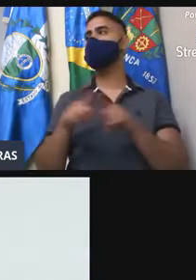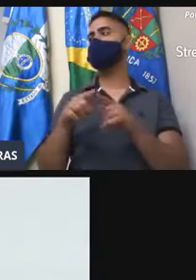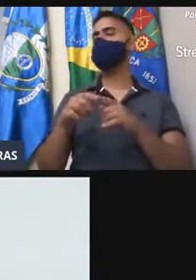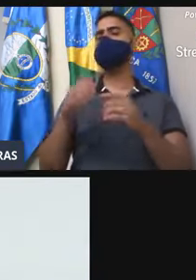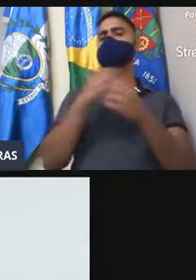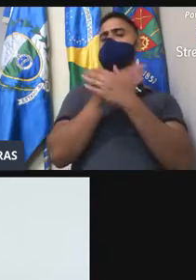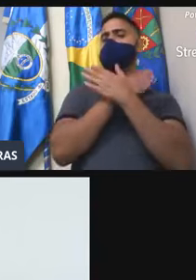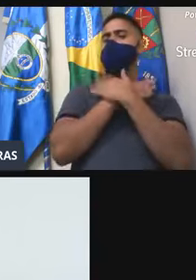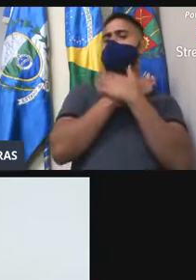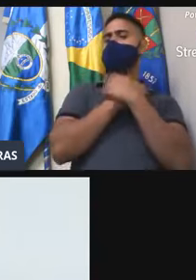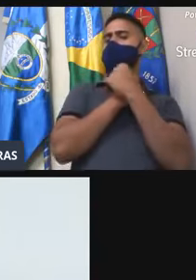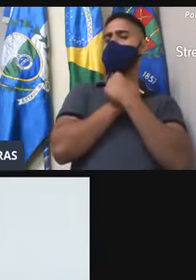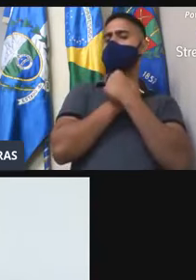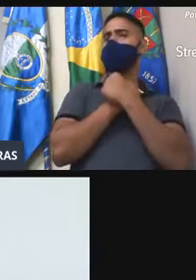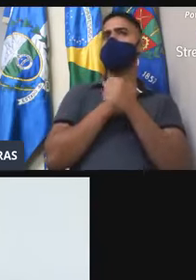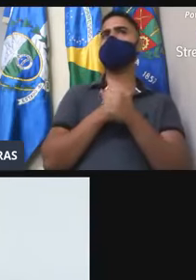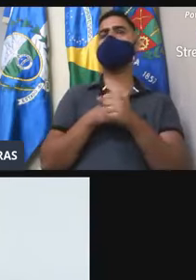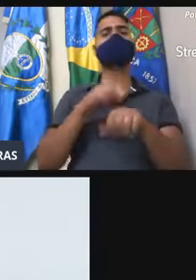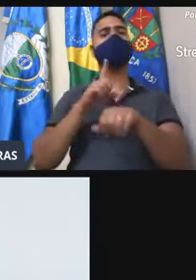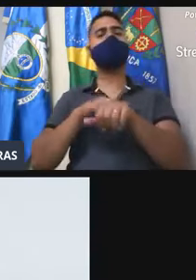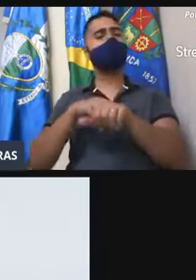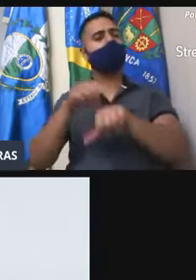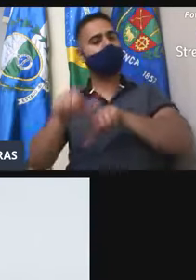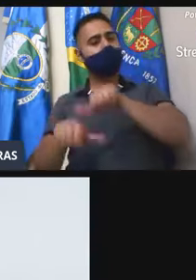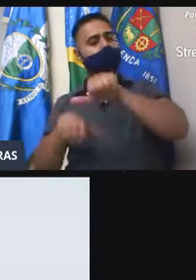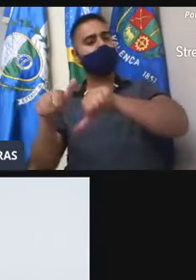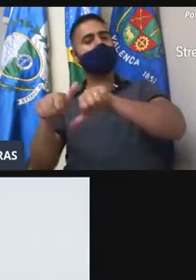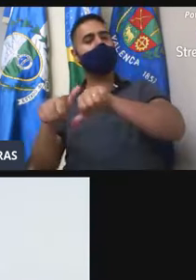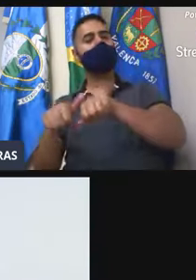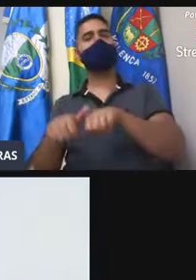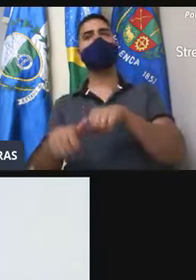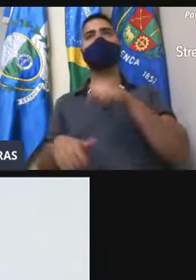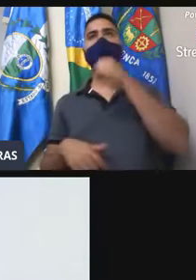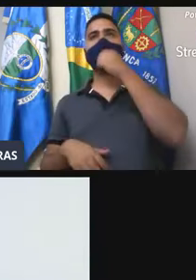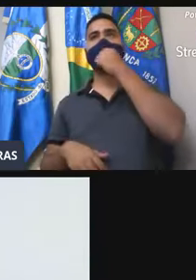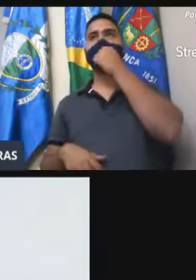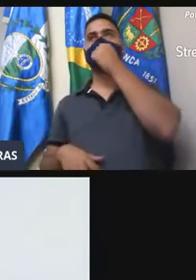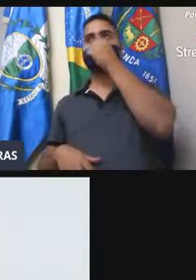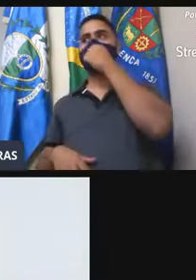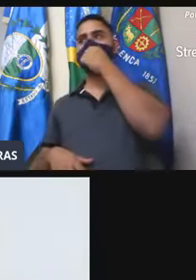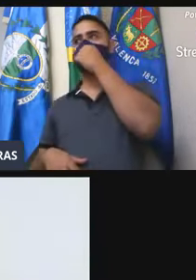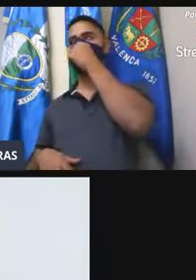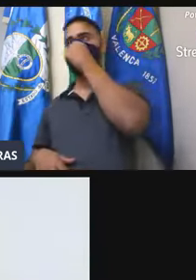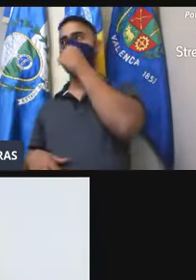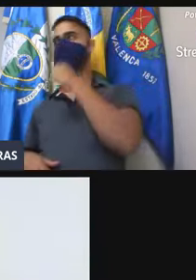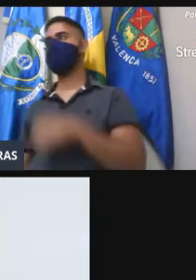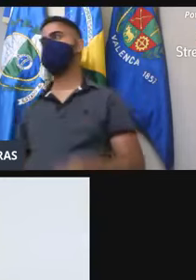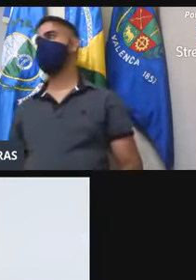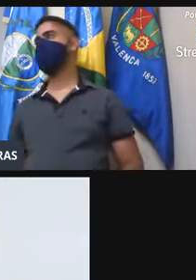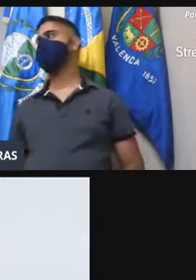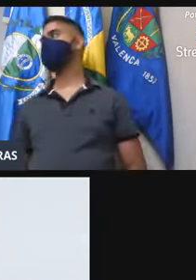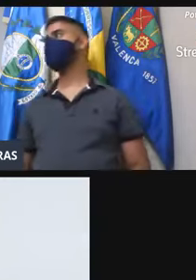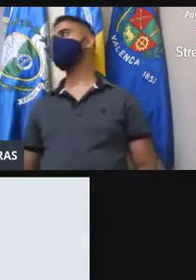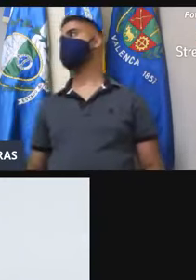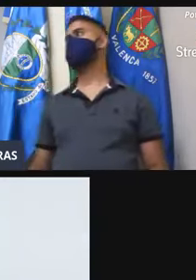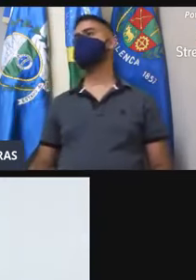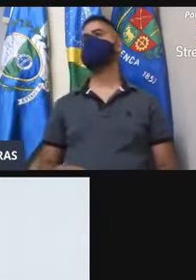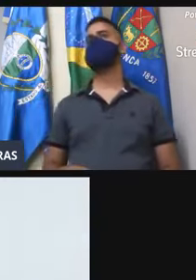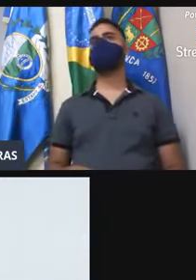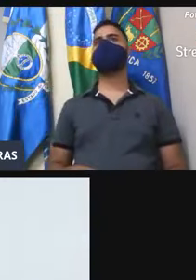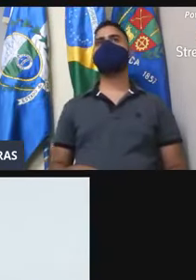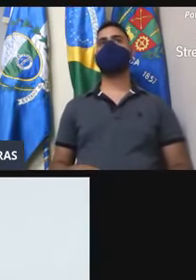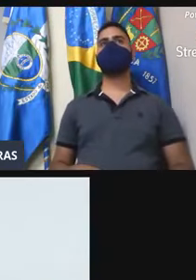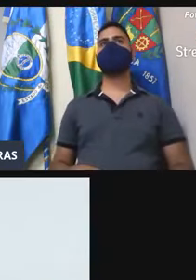aí um abraço e dizer que essa aí foi mais uma hora da virada. Obrigado, vereador. Sempre